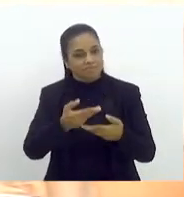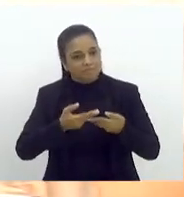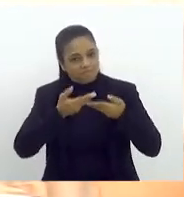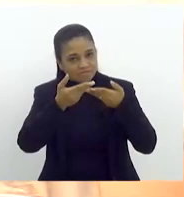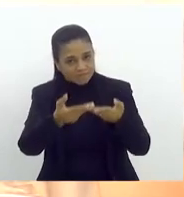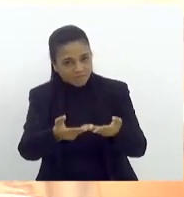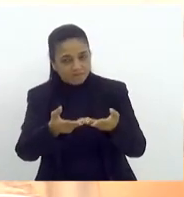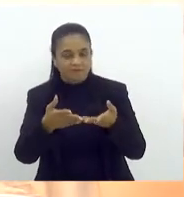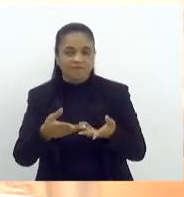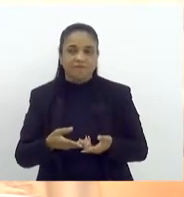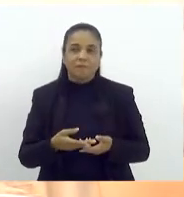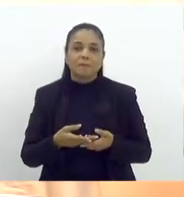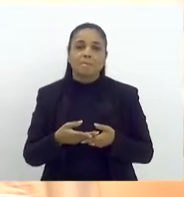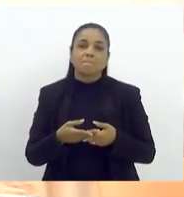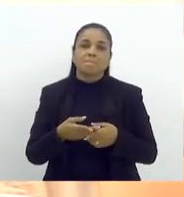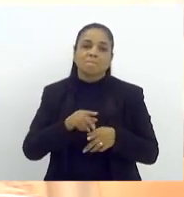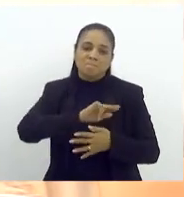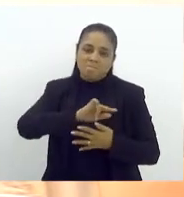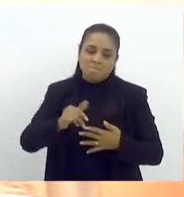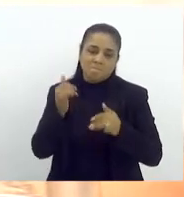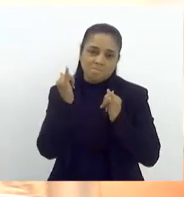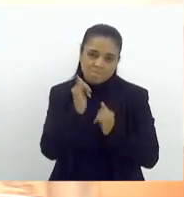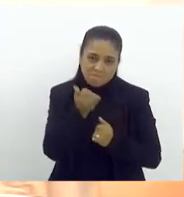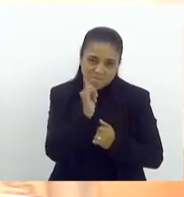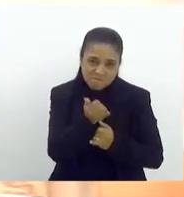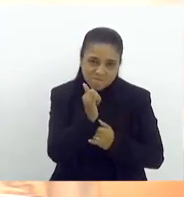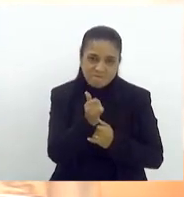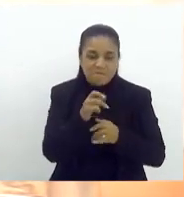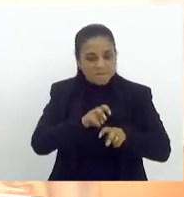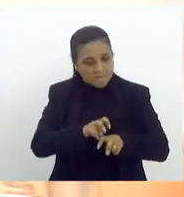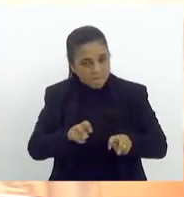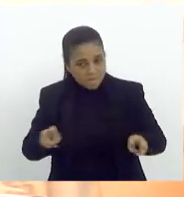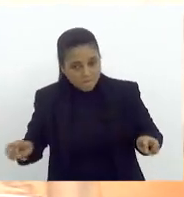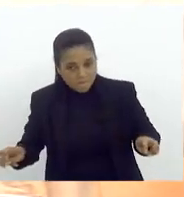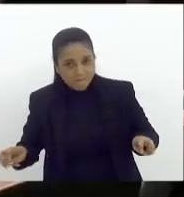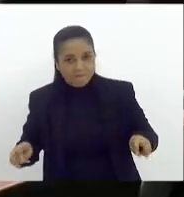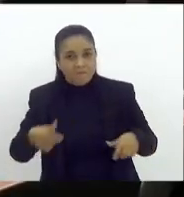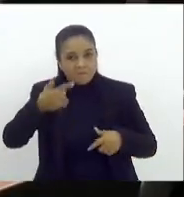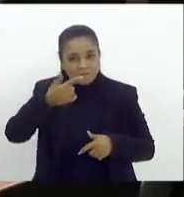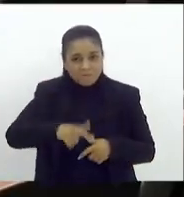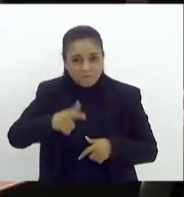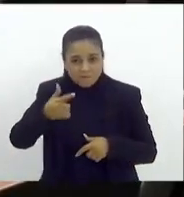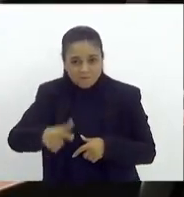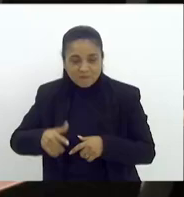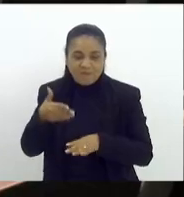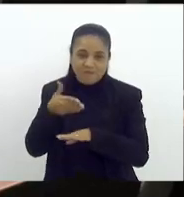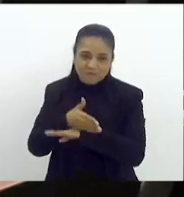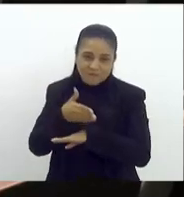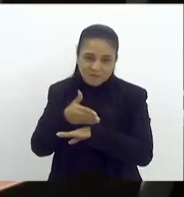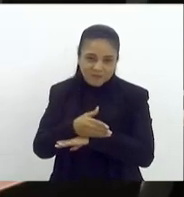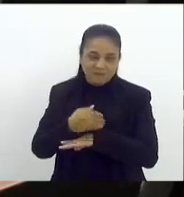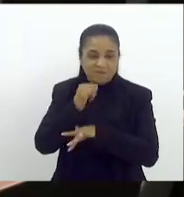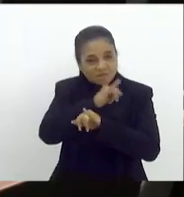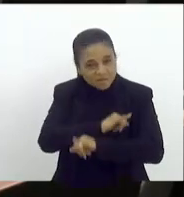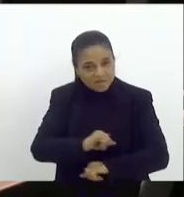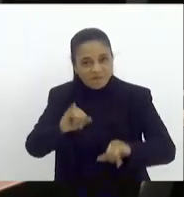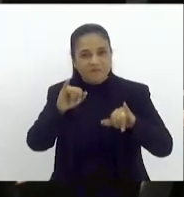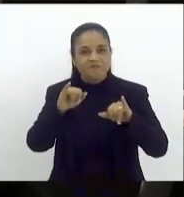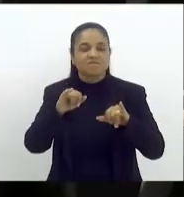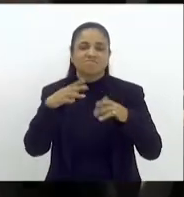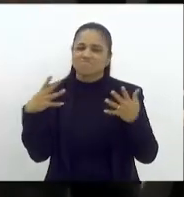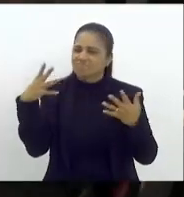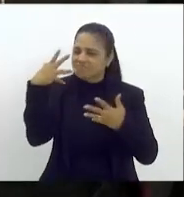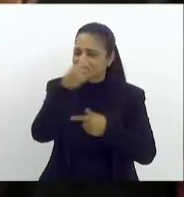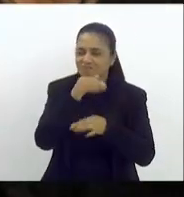vamos lá ainda tem muita gente aqui para falar na mesa ainda tem mais algumas presenças para anunciar Mas tá tudo